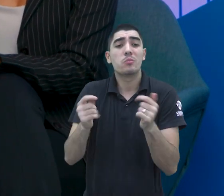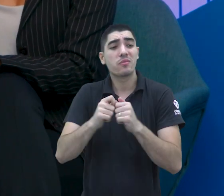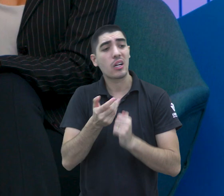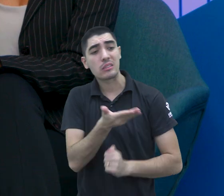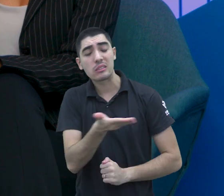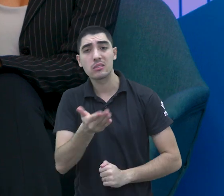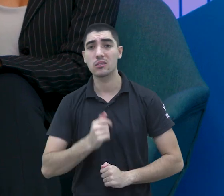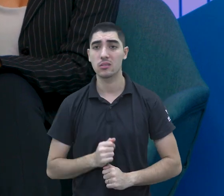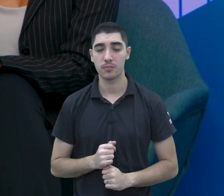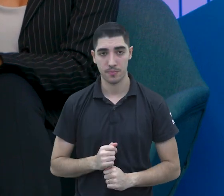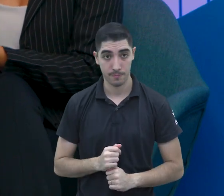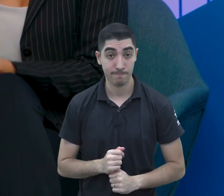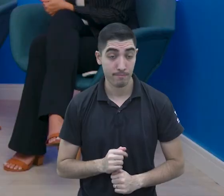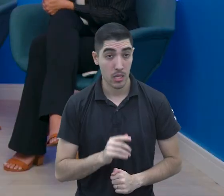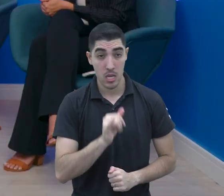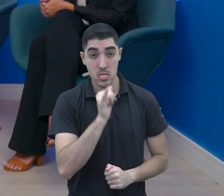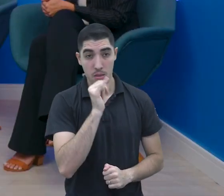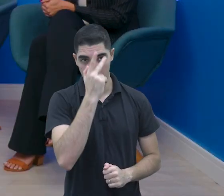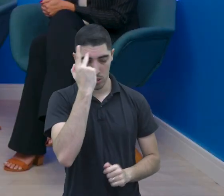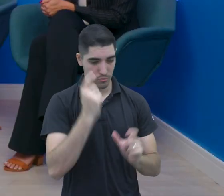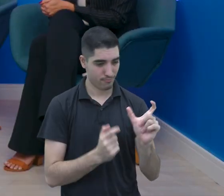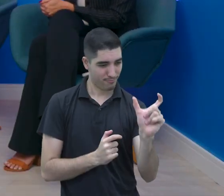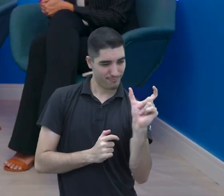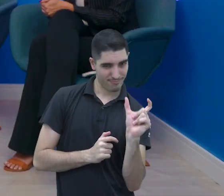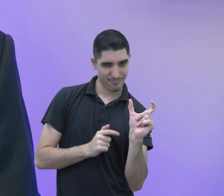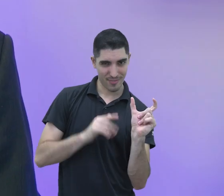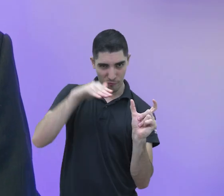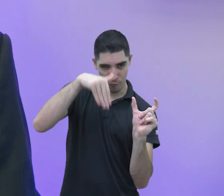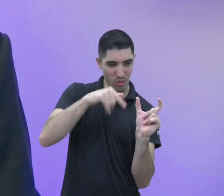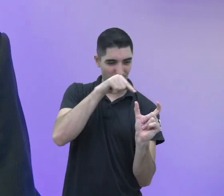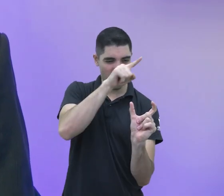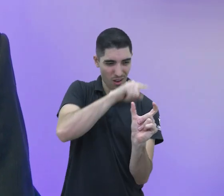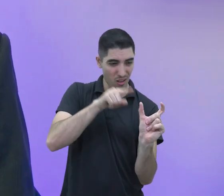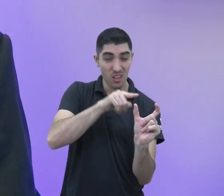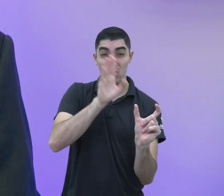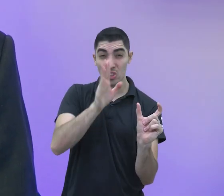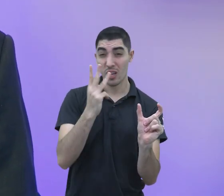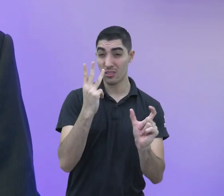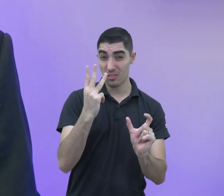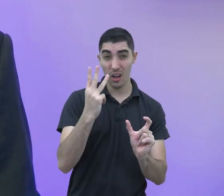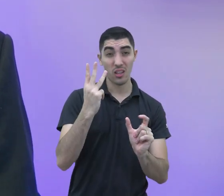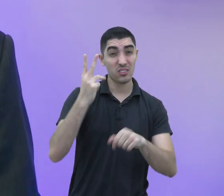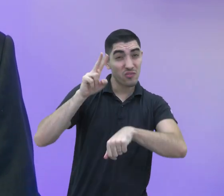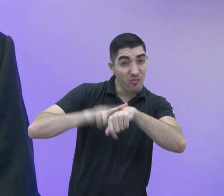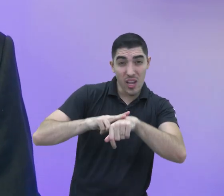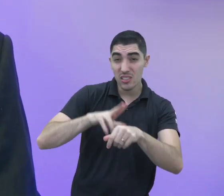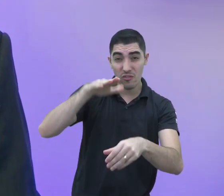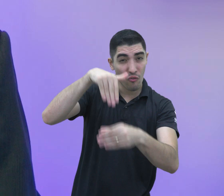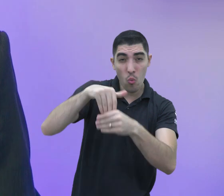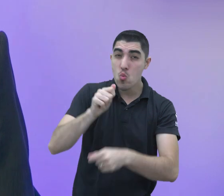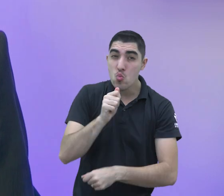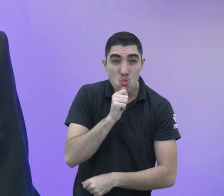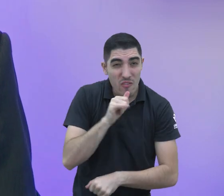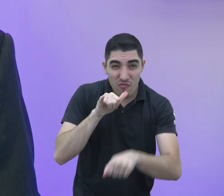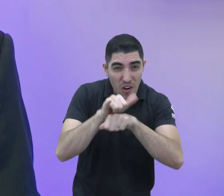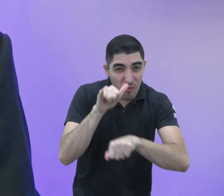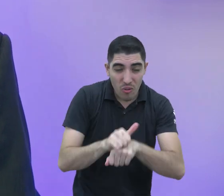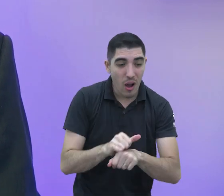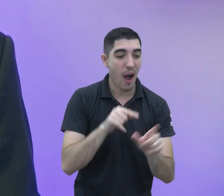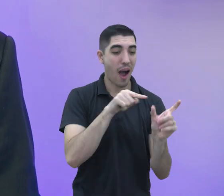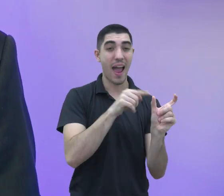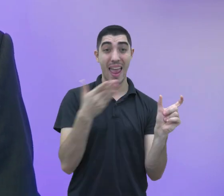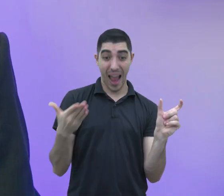né? O que fazer? Quem teve o título cancelado, quem ficou mais de 3 eleições sem votar, não consegue